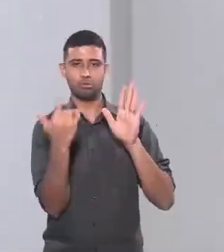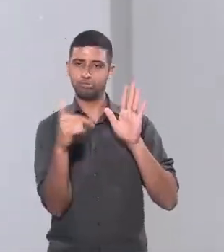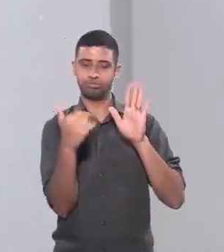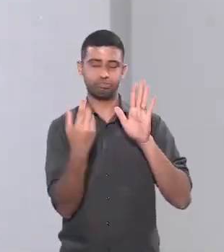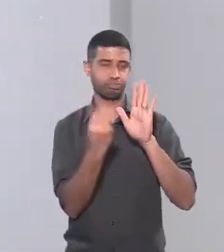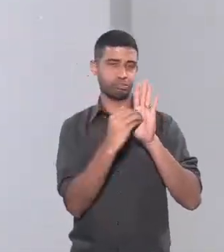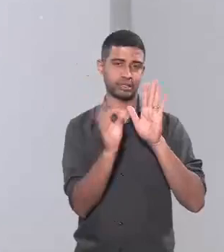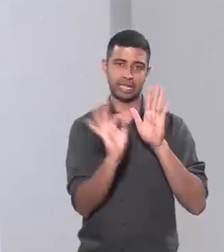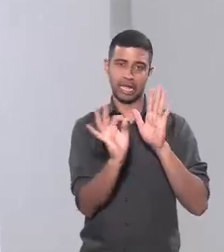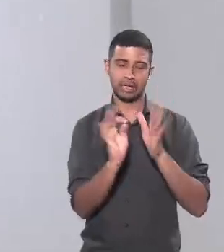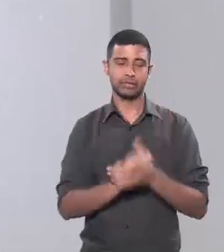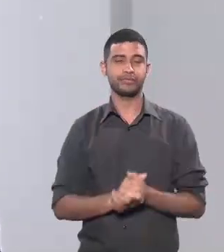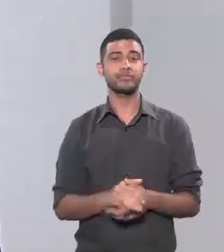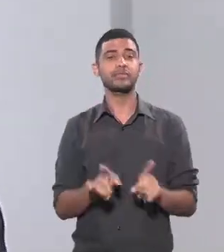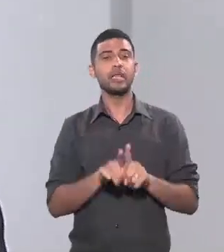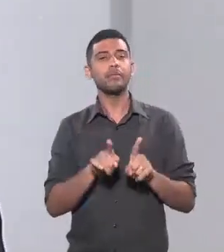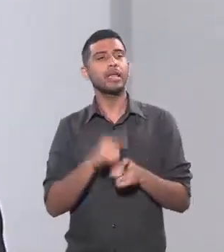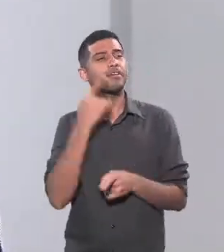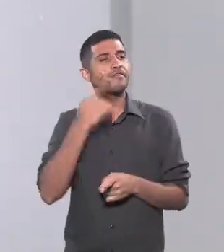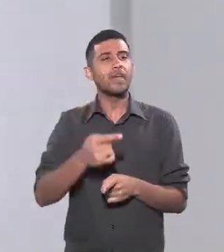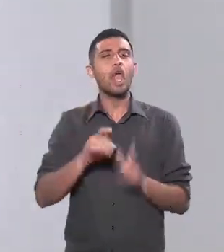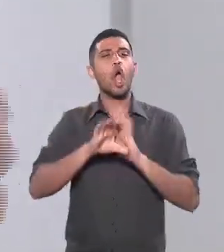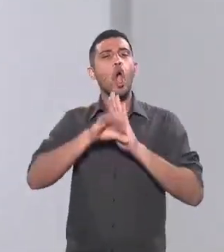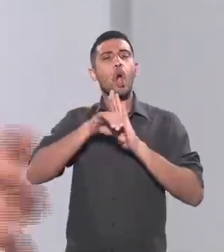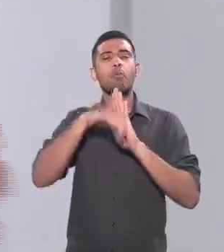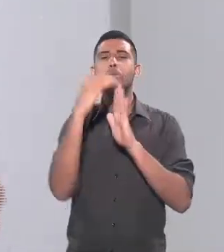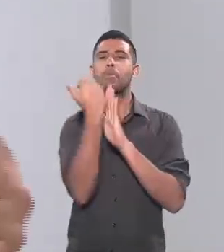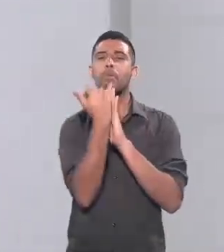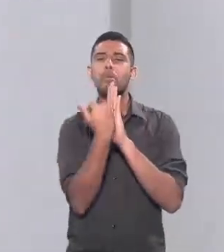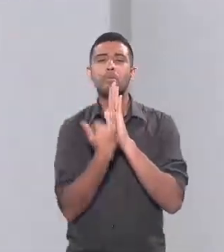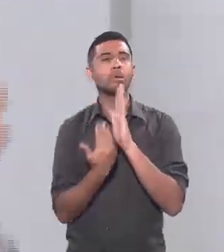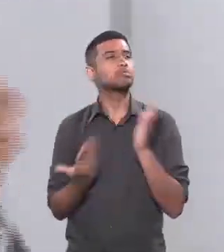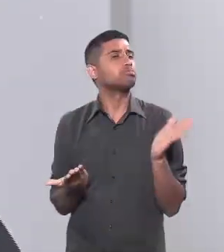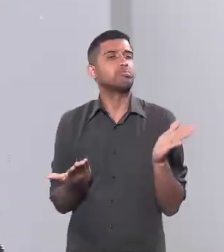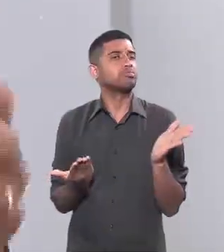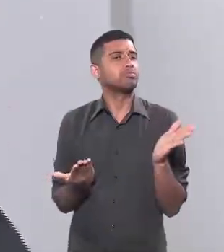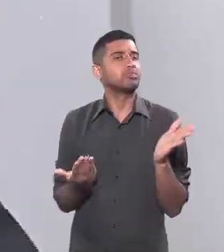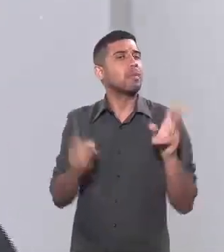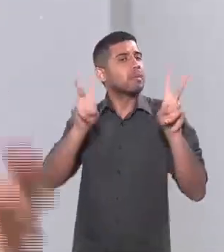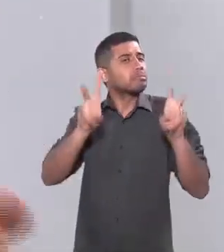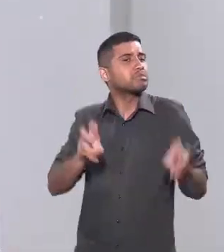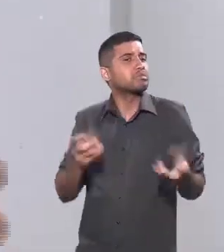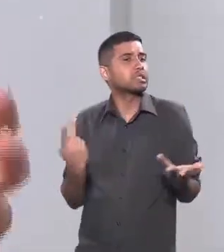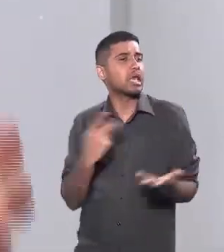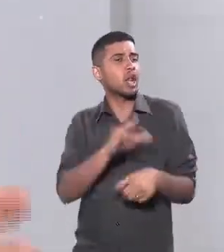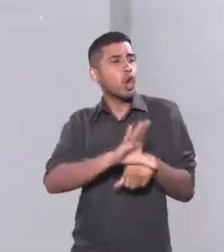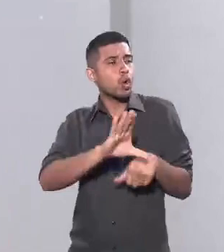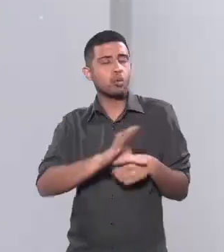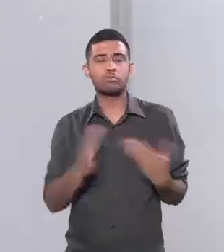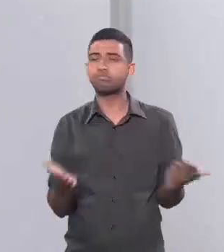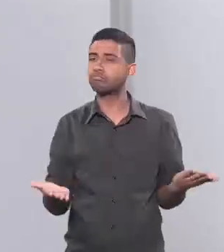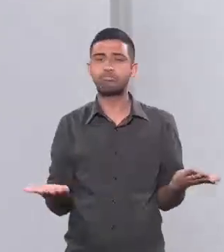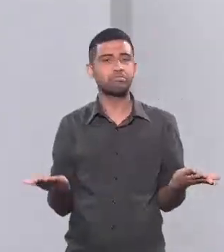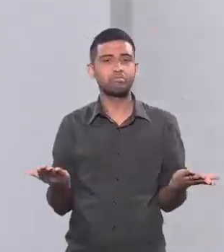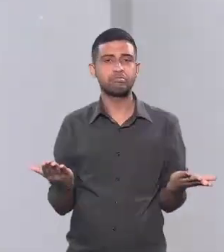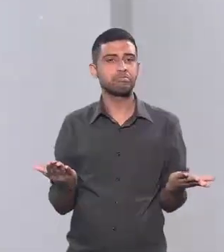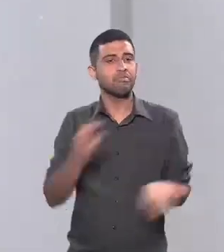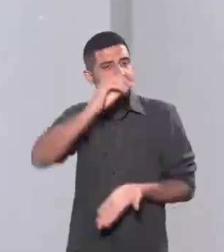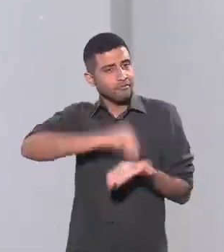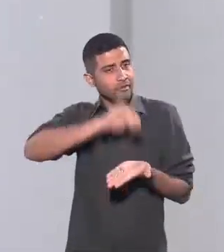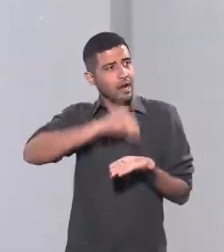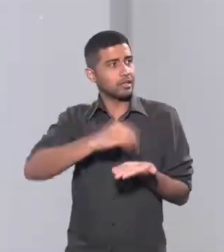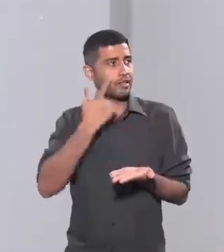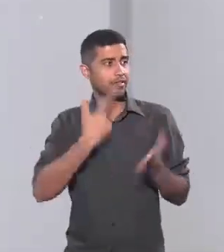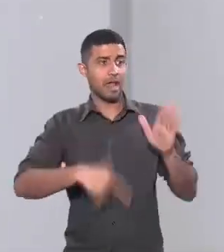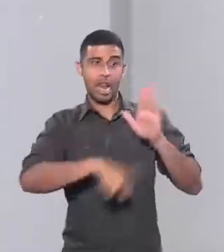não estabelece. Qual é o conteúdo desses cursos? Tudo bem, primeiros socorros, mas o que vai ser abordado nesse sentido? Então, a própria lei ela